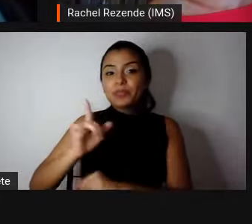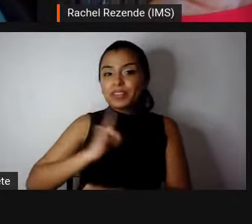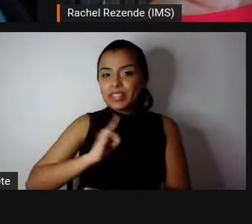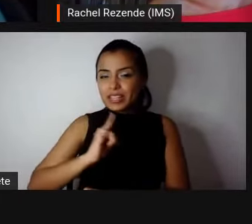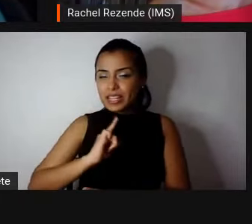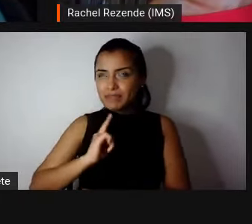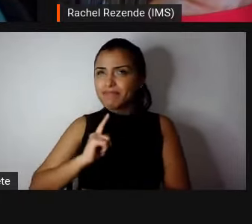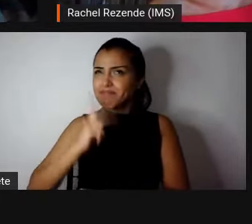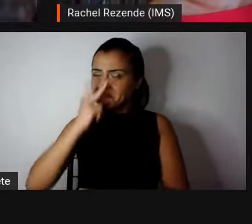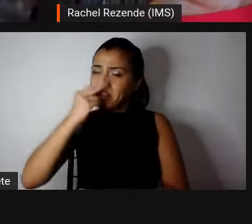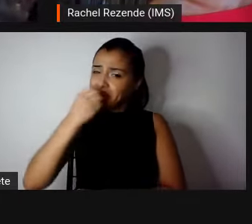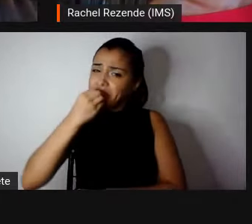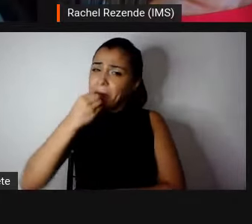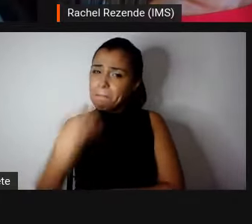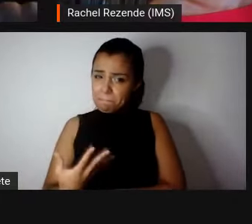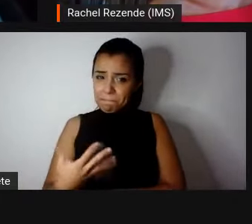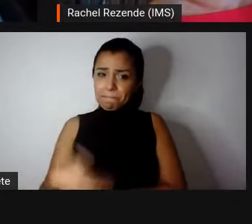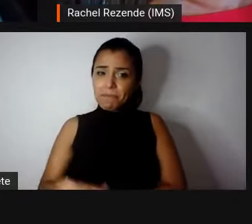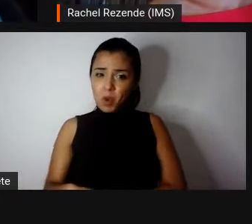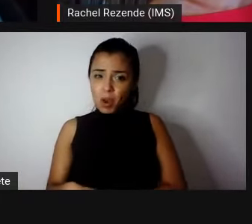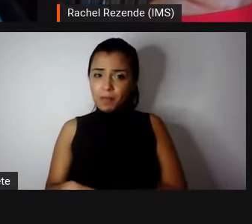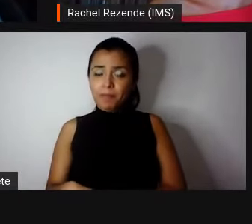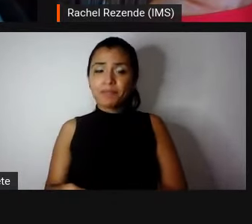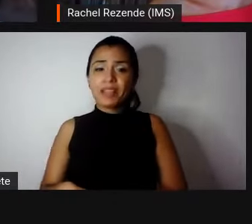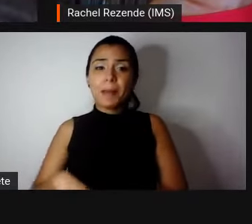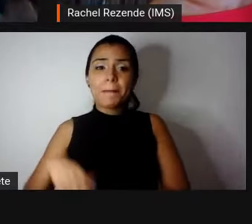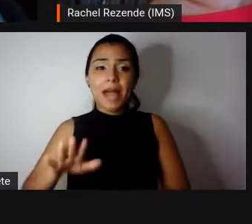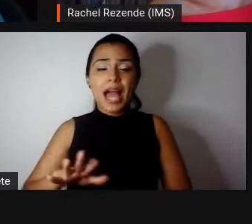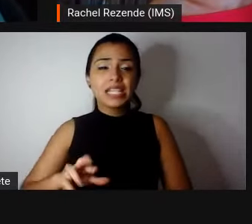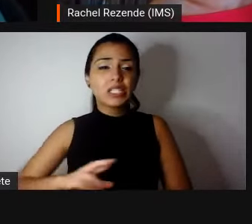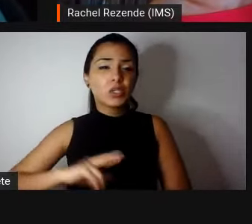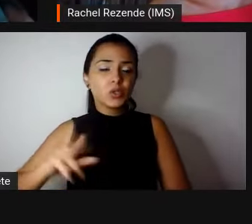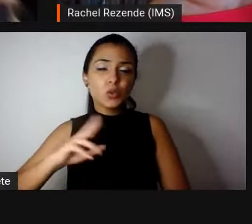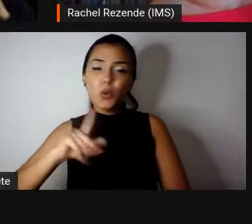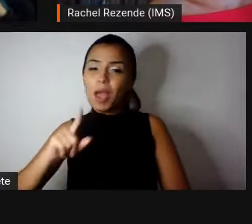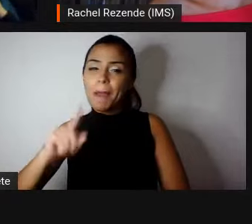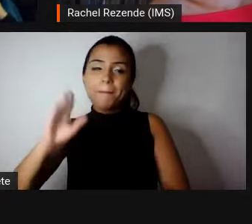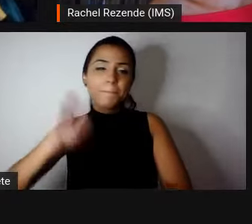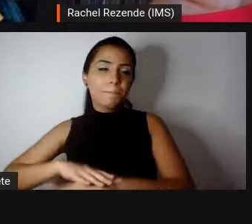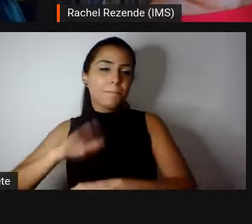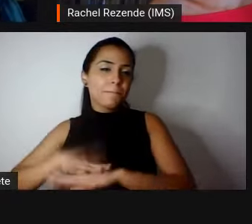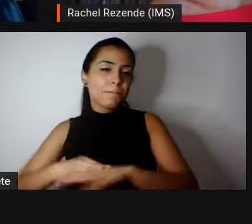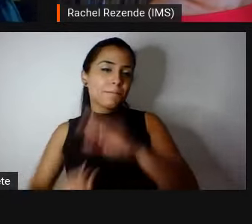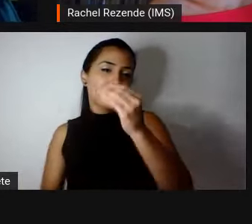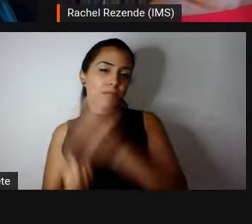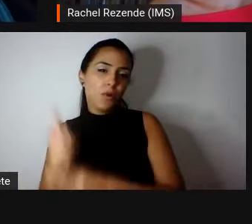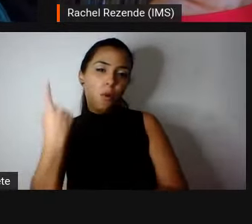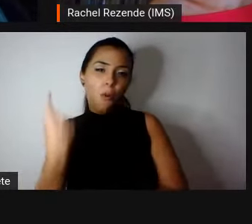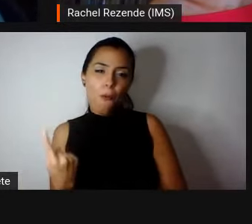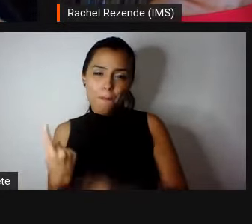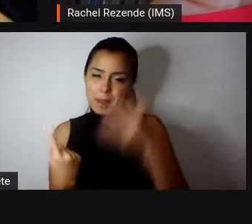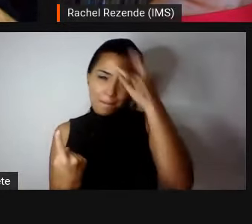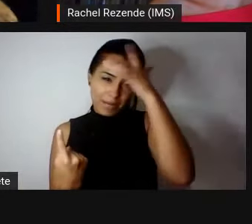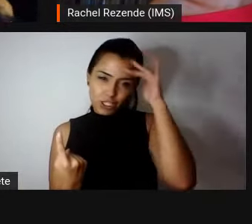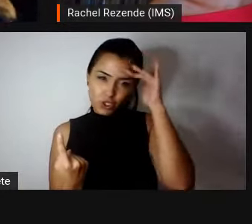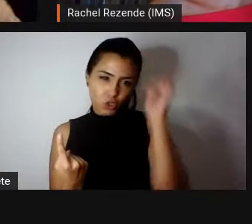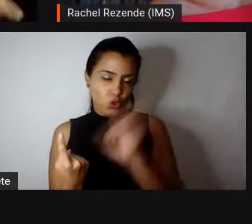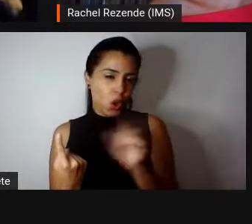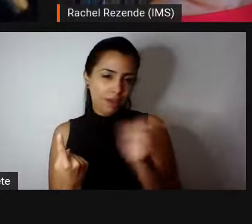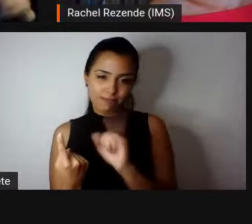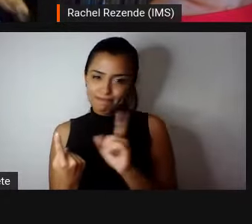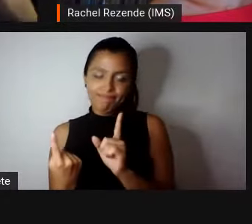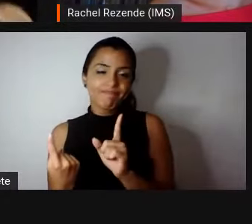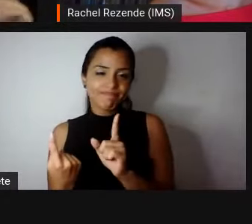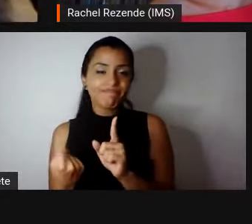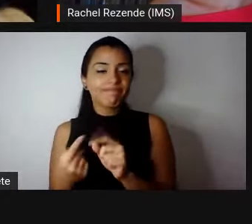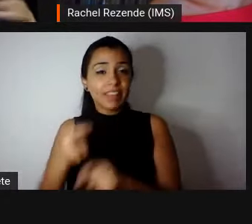boas. É, mas não é fruto de uma pessoa só. Isso que é interessante. Desde